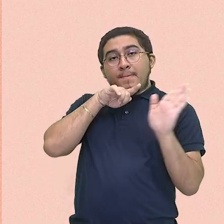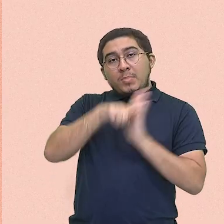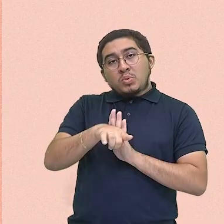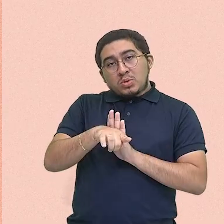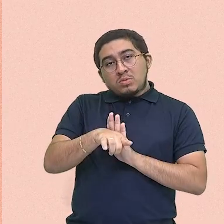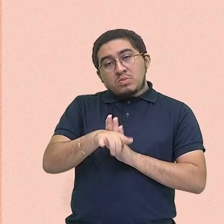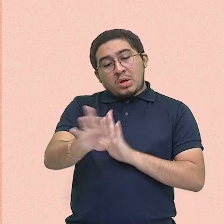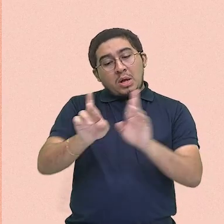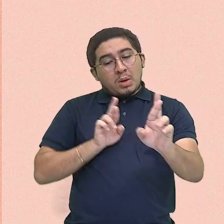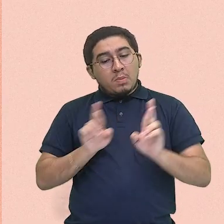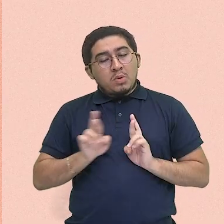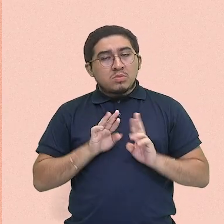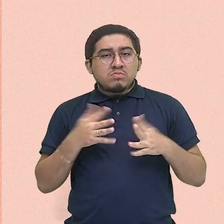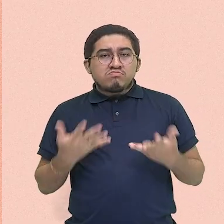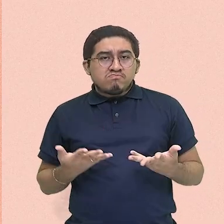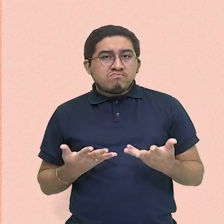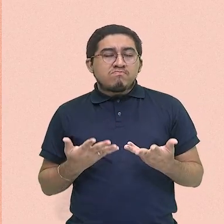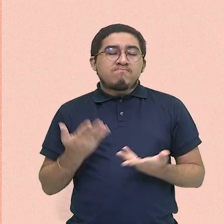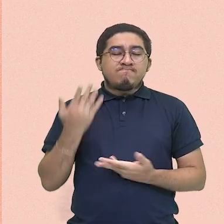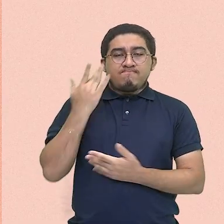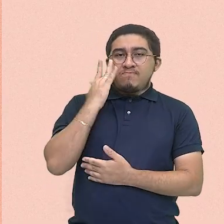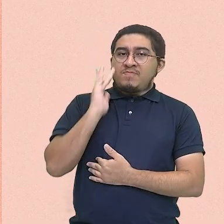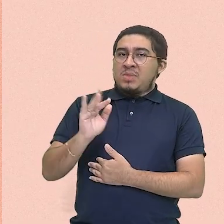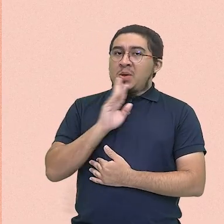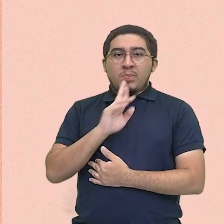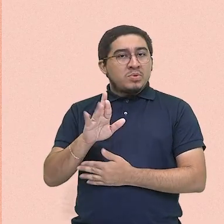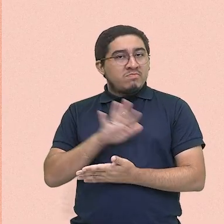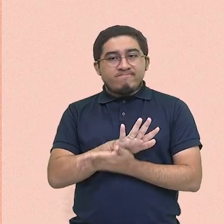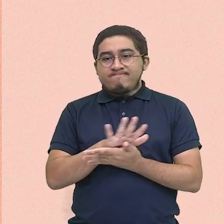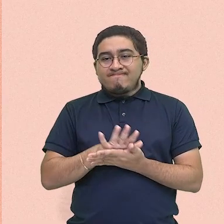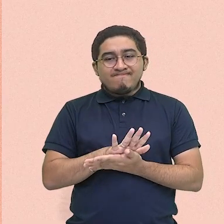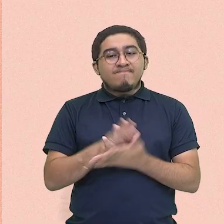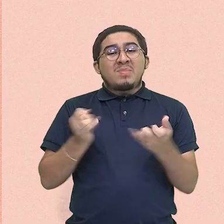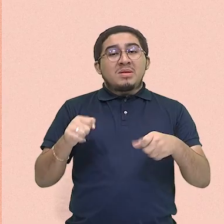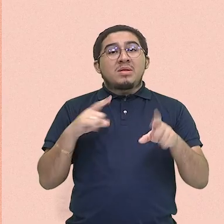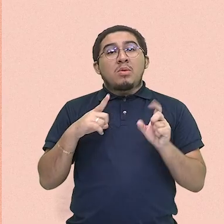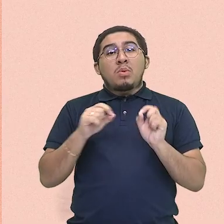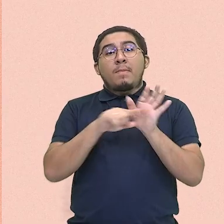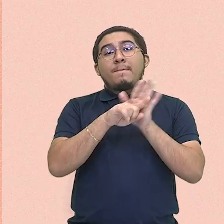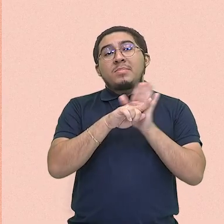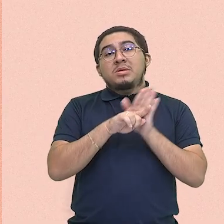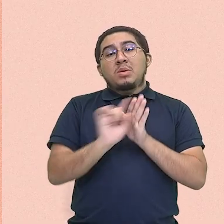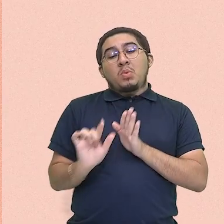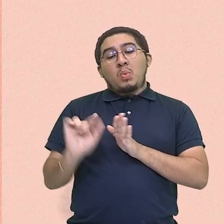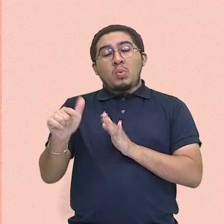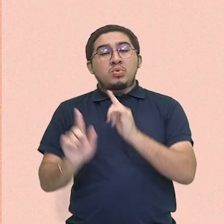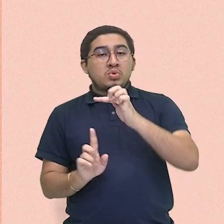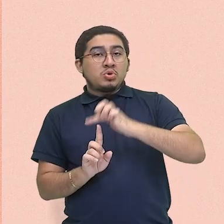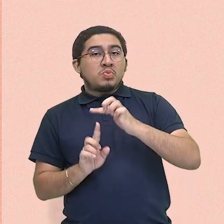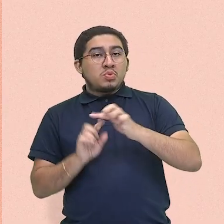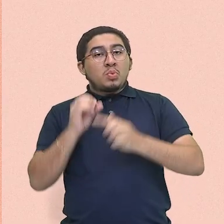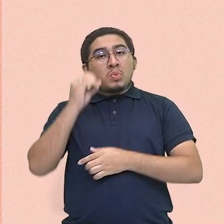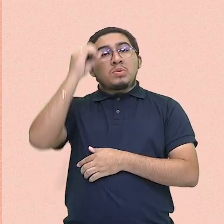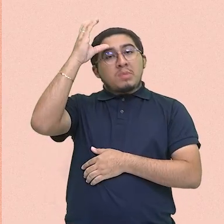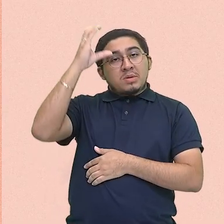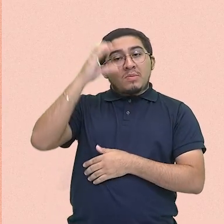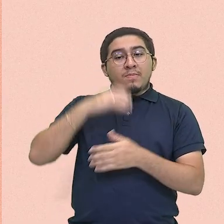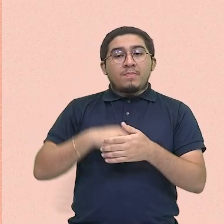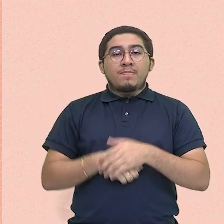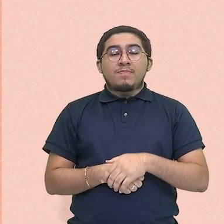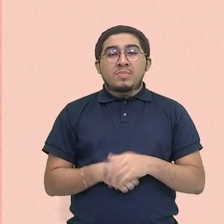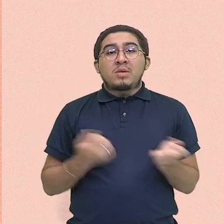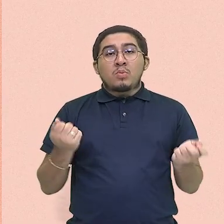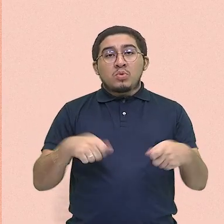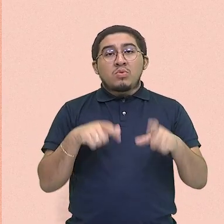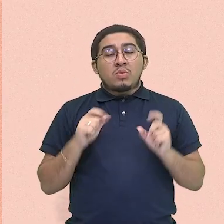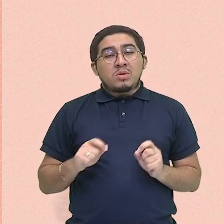só falando desse jeito, talvez eu não saiba responder. Tenho que recorrer a algum outro tipo de conhecimento para,